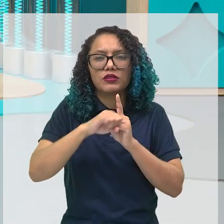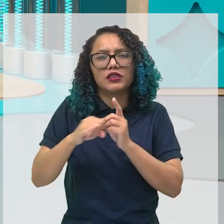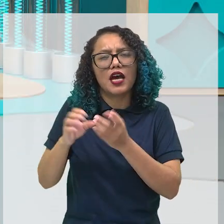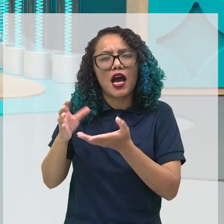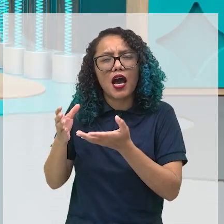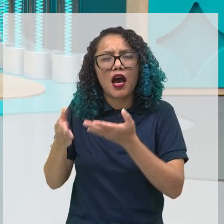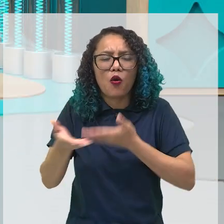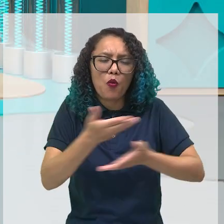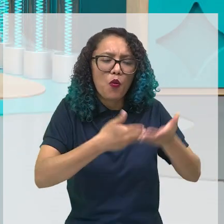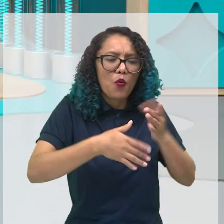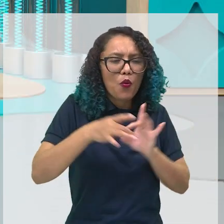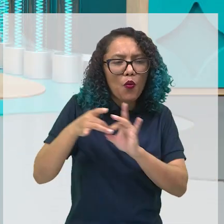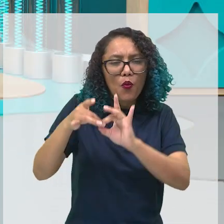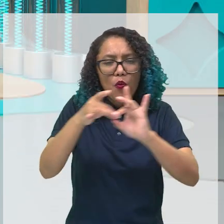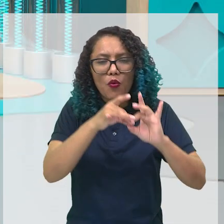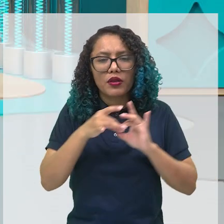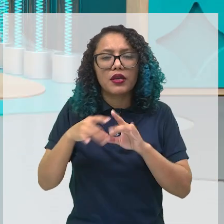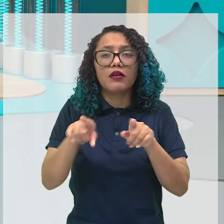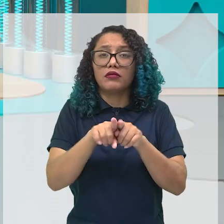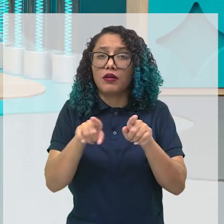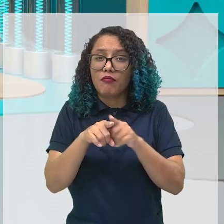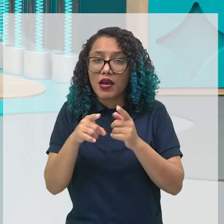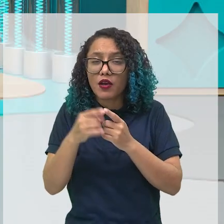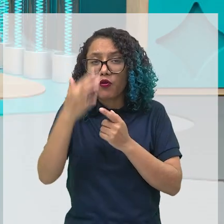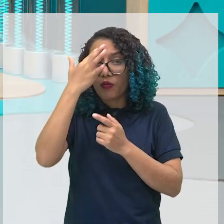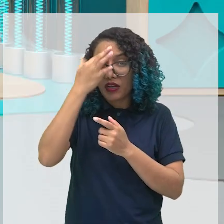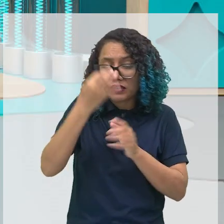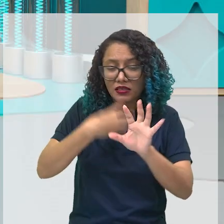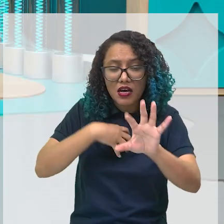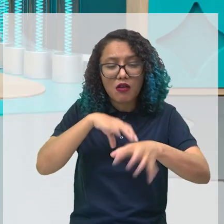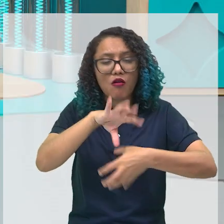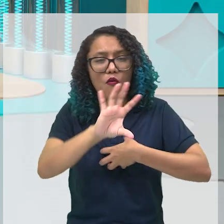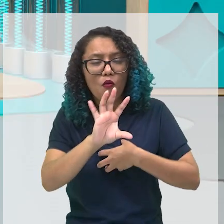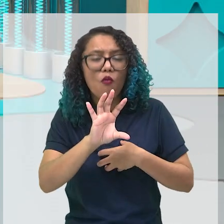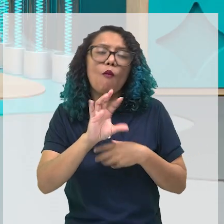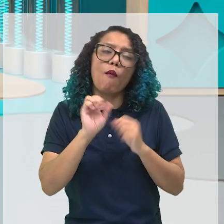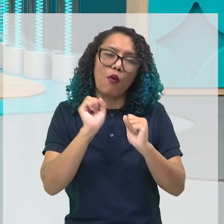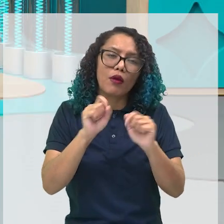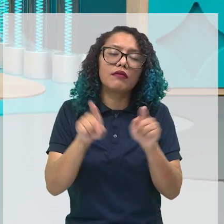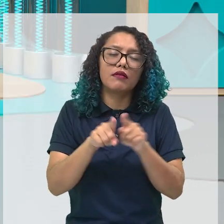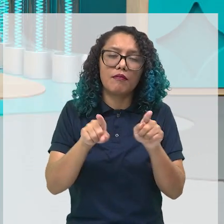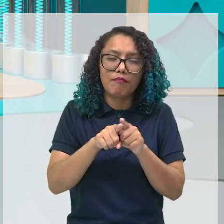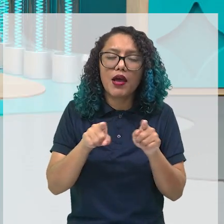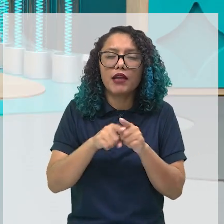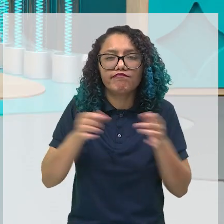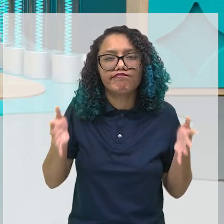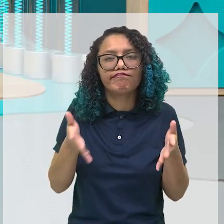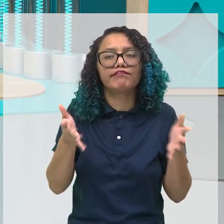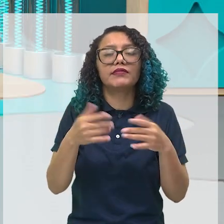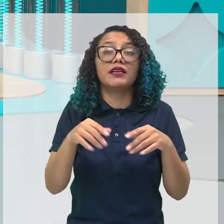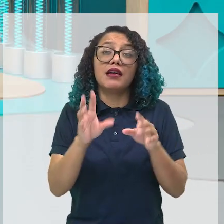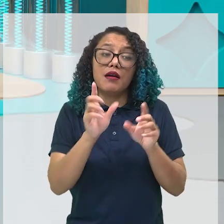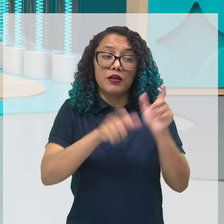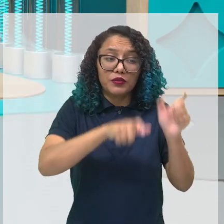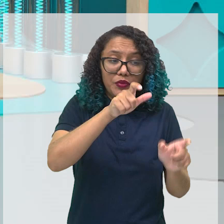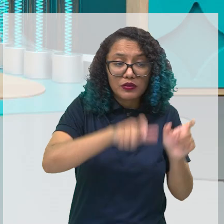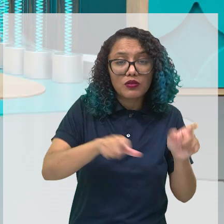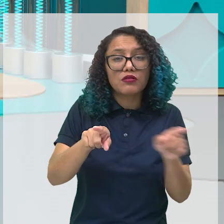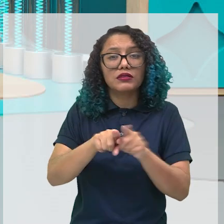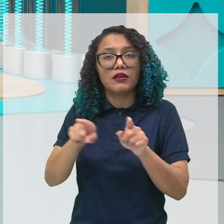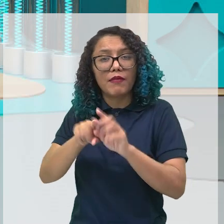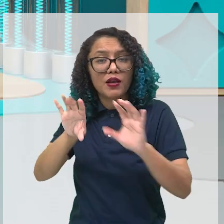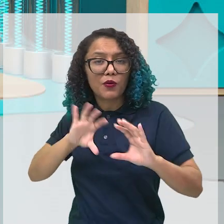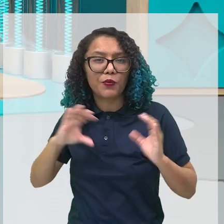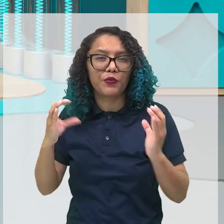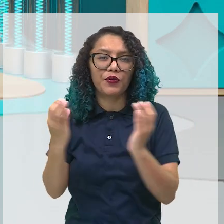cooperação, o entendimento mútuo, né? Tanto entre os indivíduos quanto entre as comunidades. Como eu falei para vocês